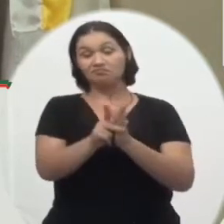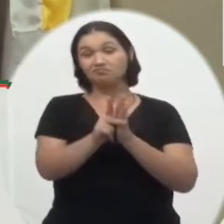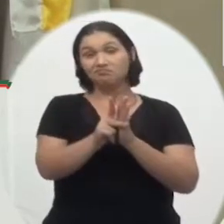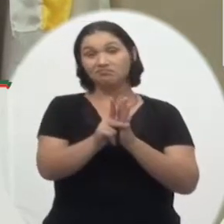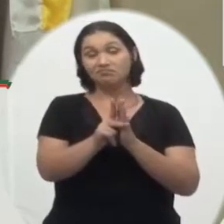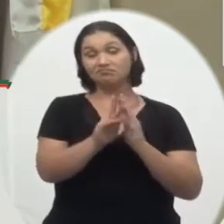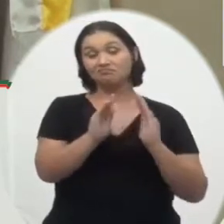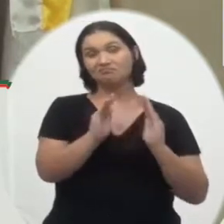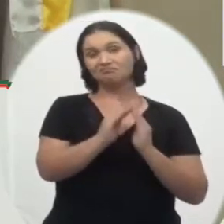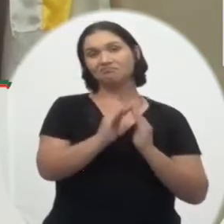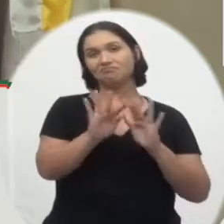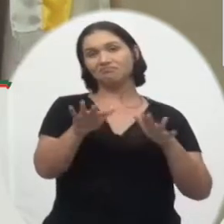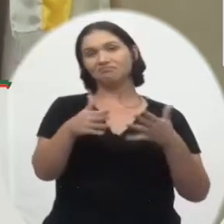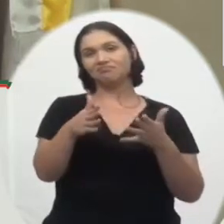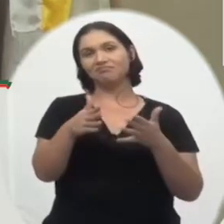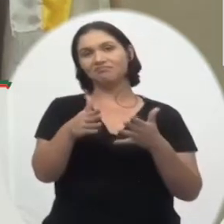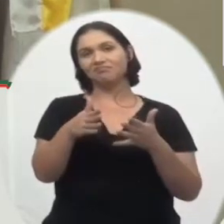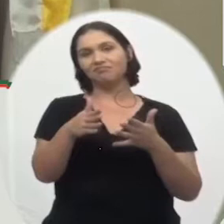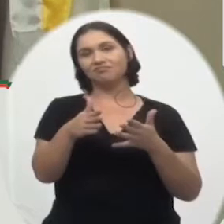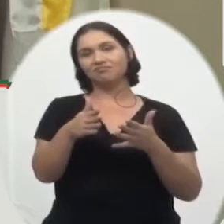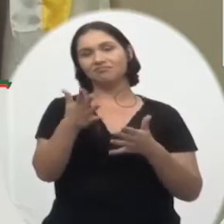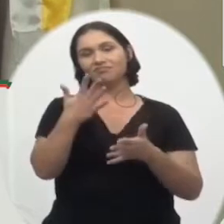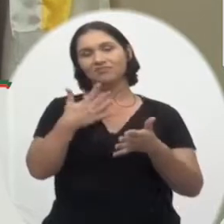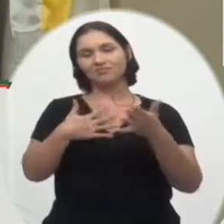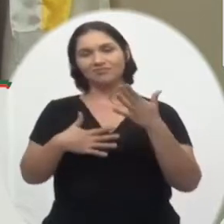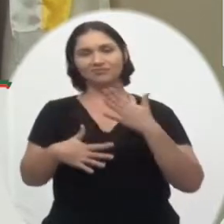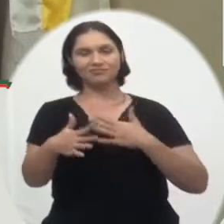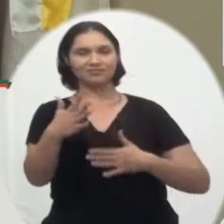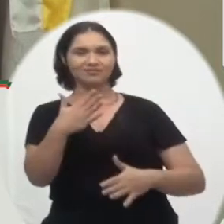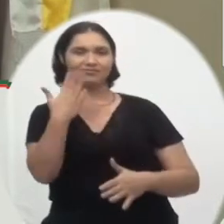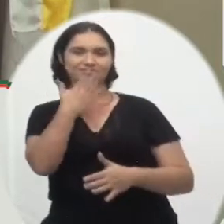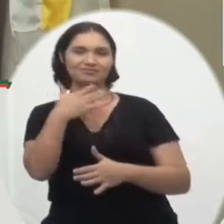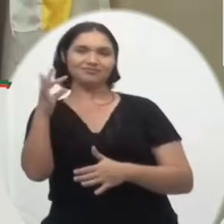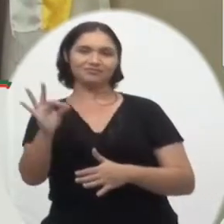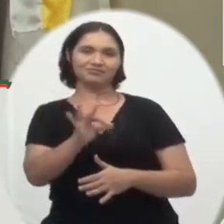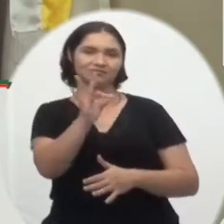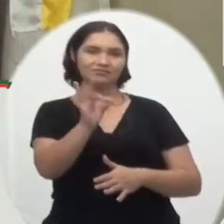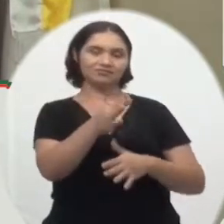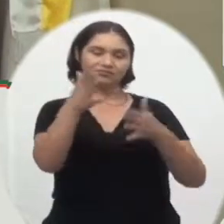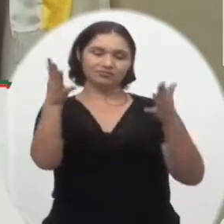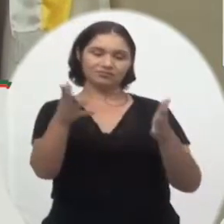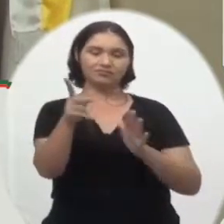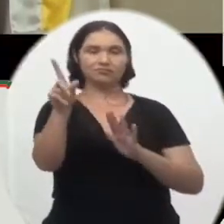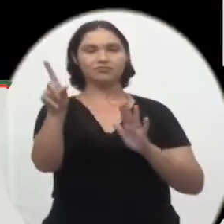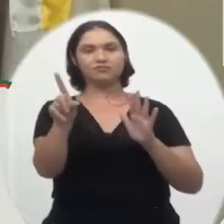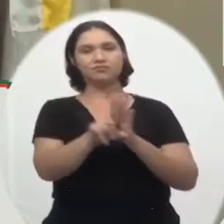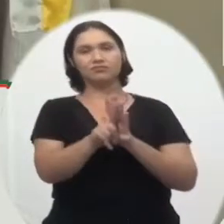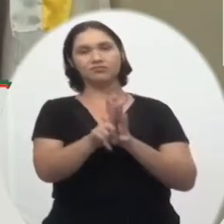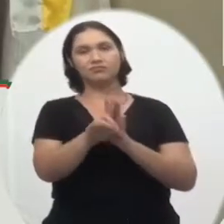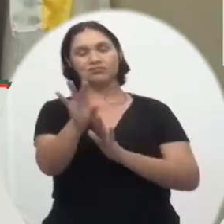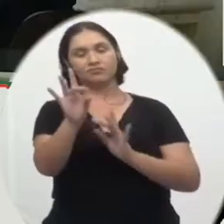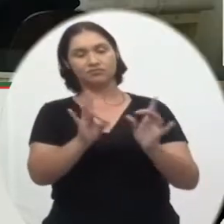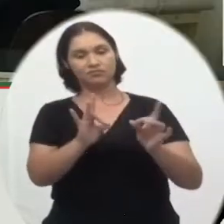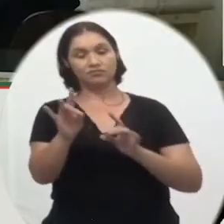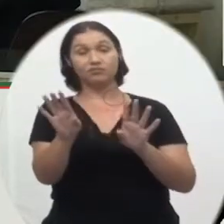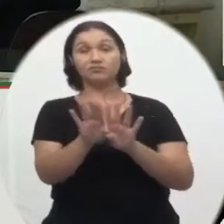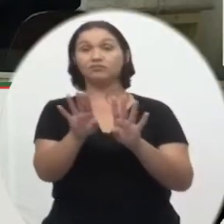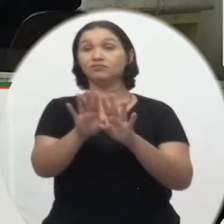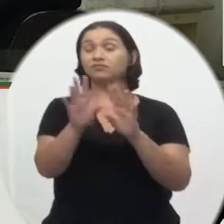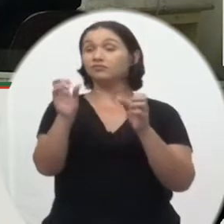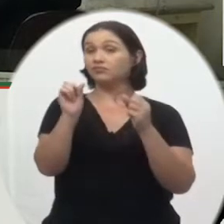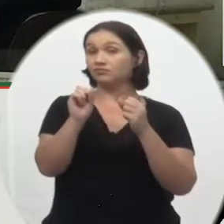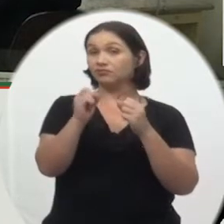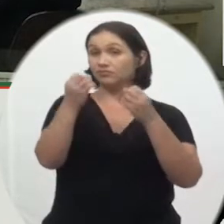são africanizadas, né? E corrige essa lei. Nós estamos falando também de negócio, nós estamos falando de dinheiro,